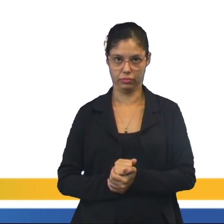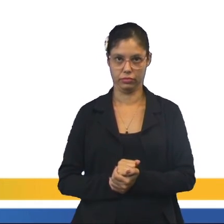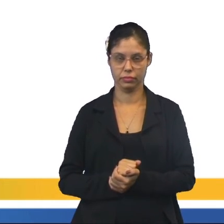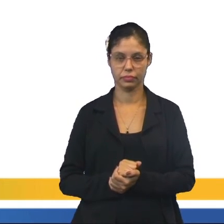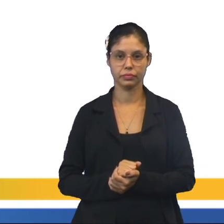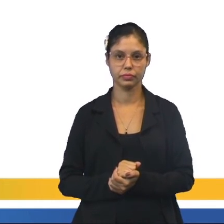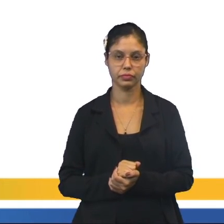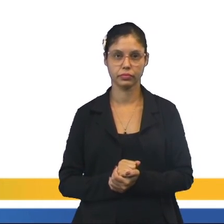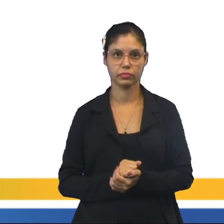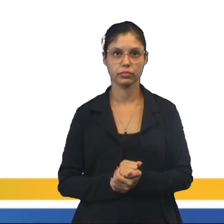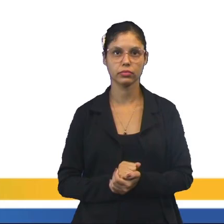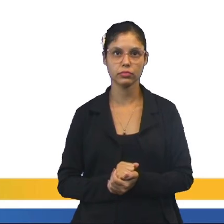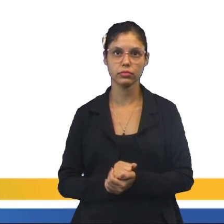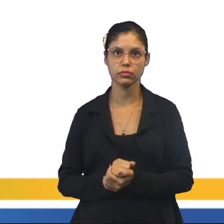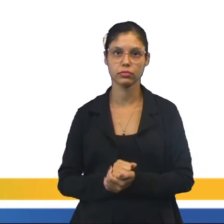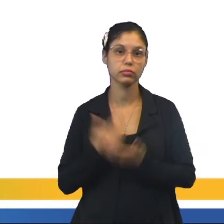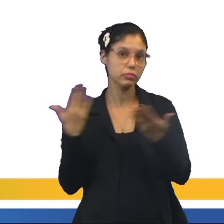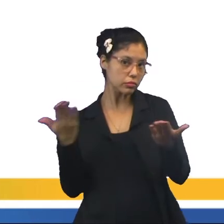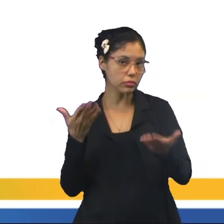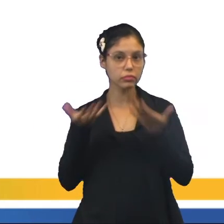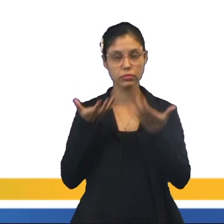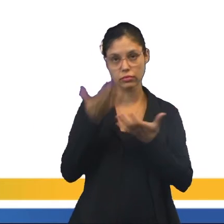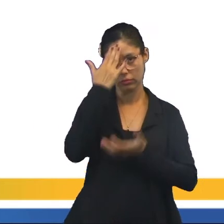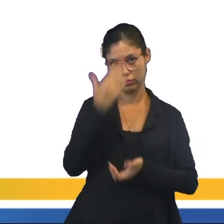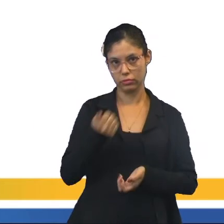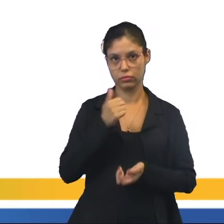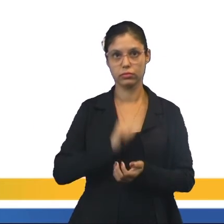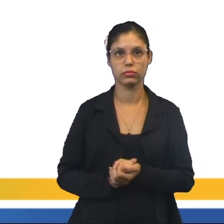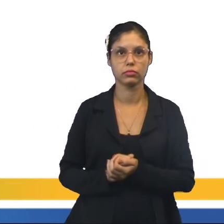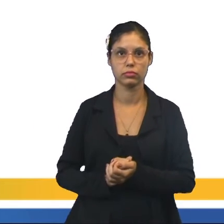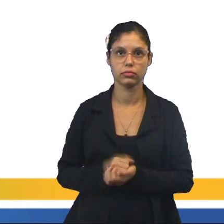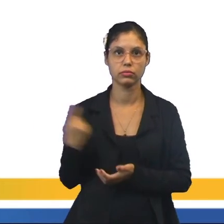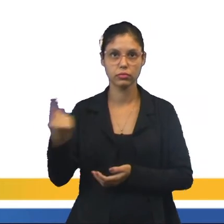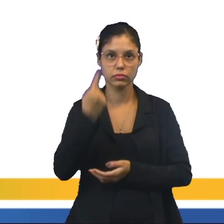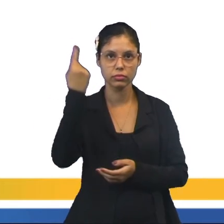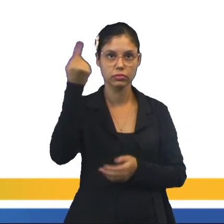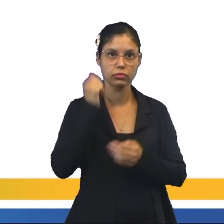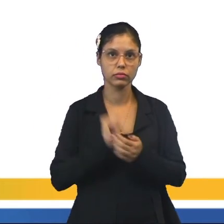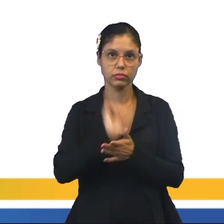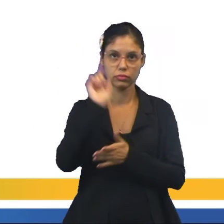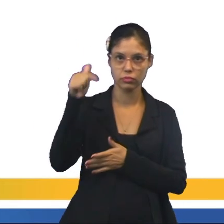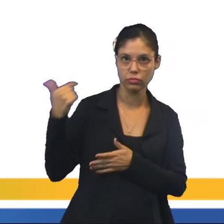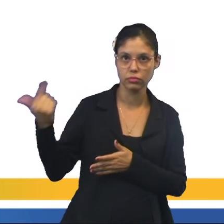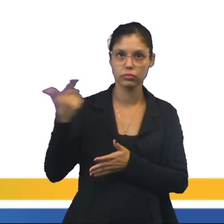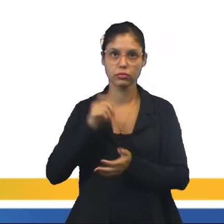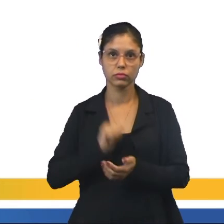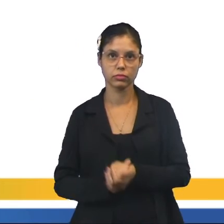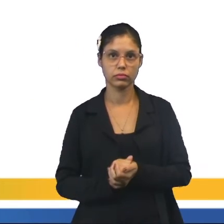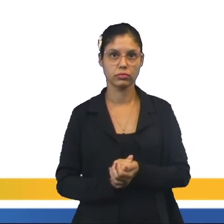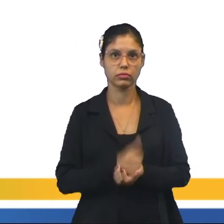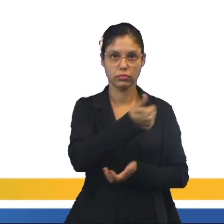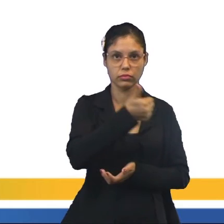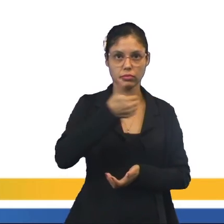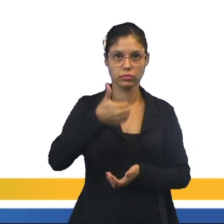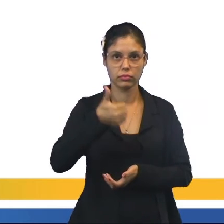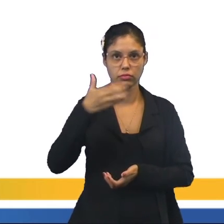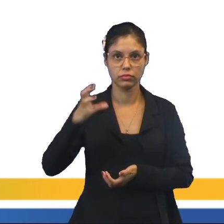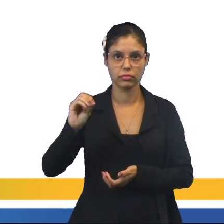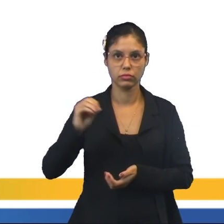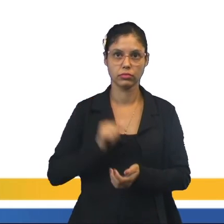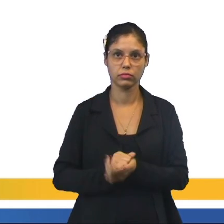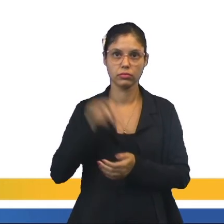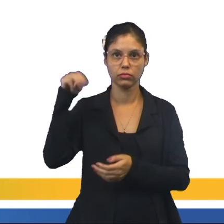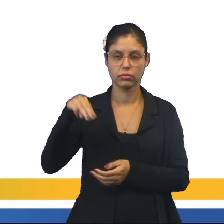66 centímetros, que é o que a gente está querendo saber. A altura de um outro prédio de